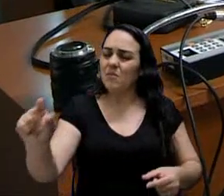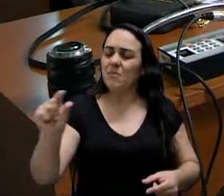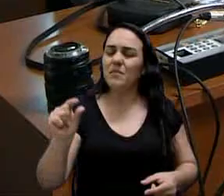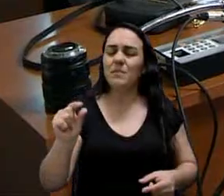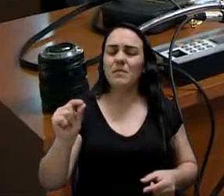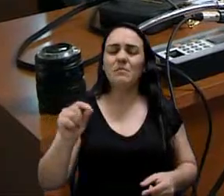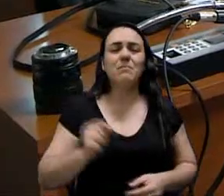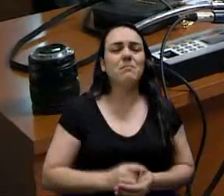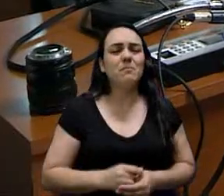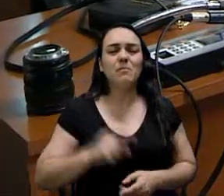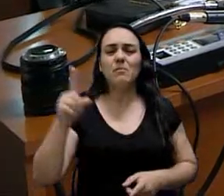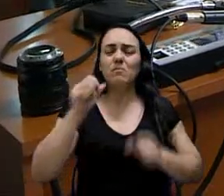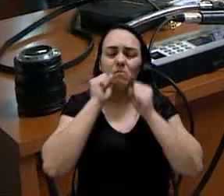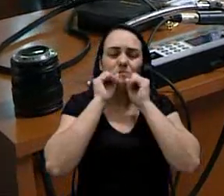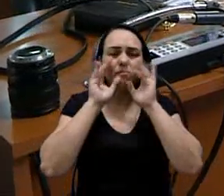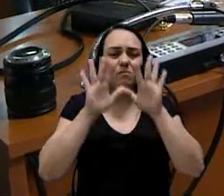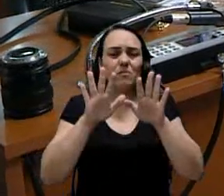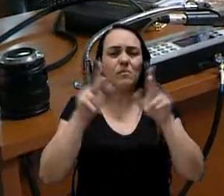paz.